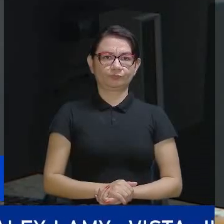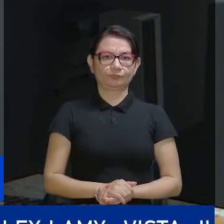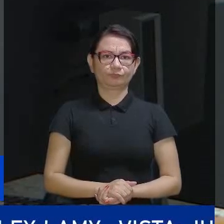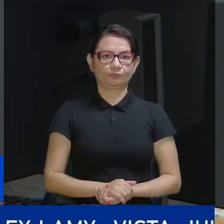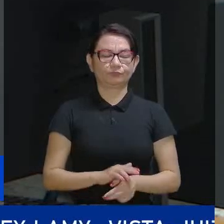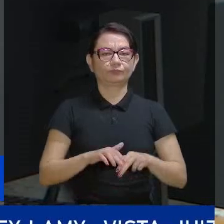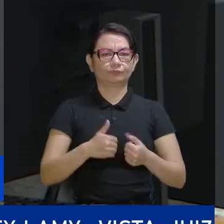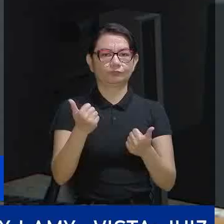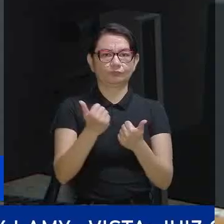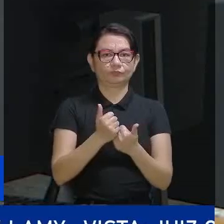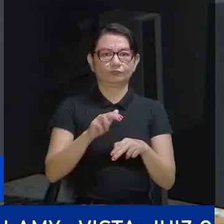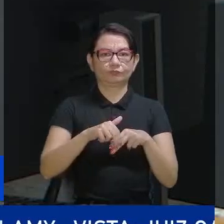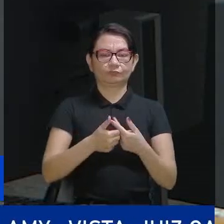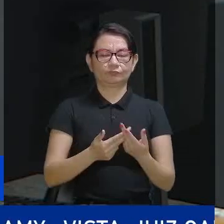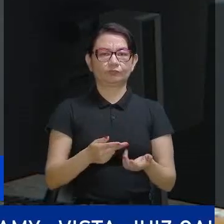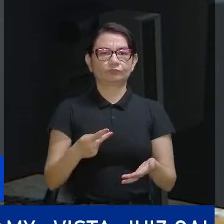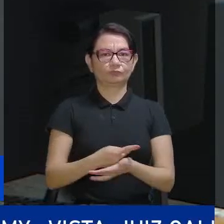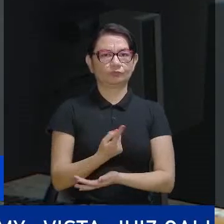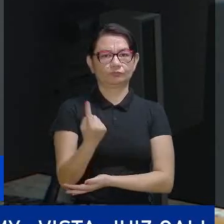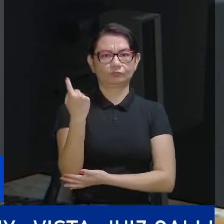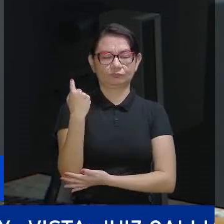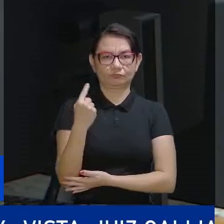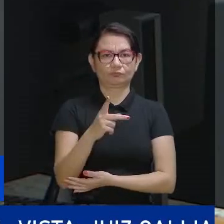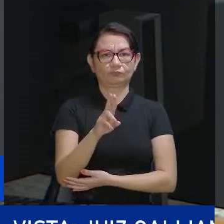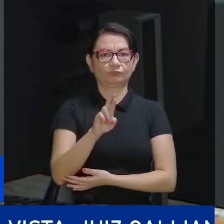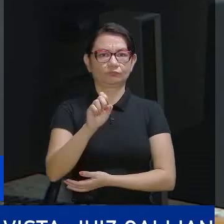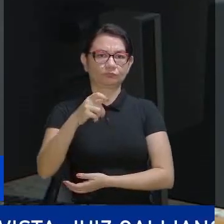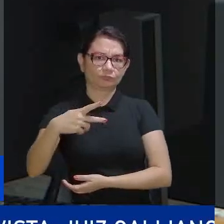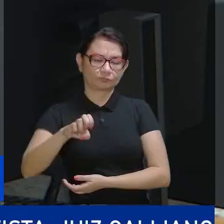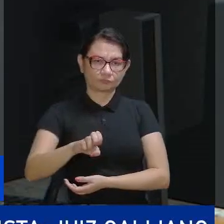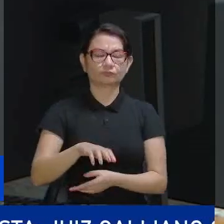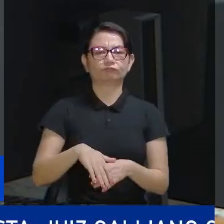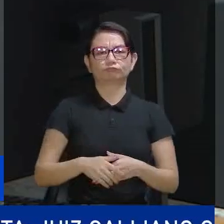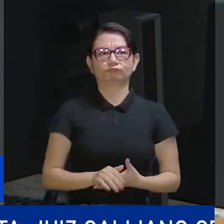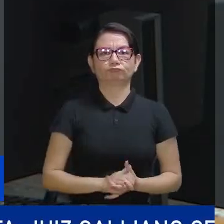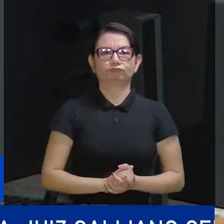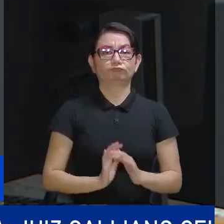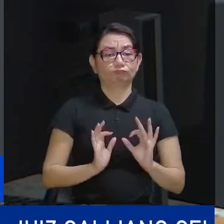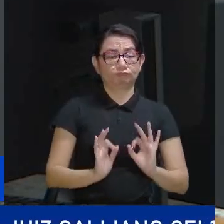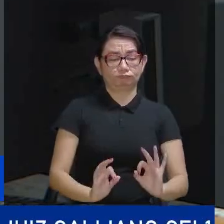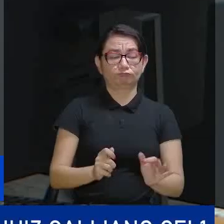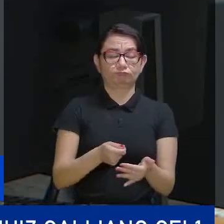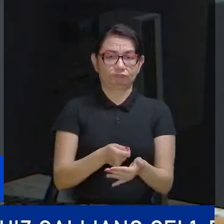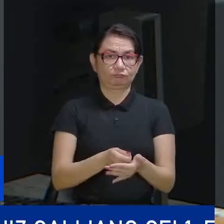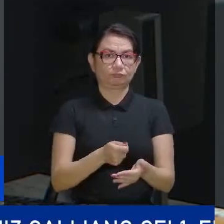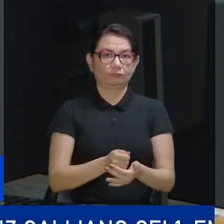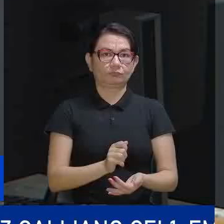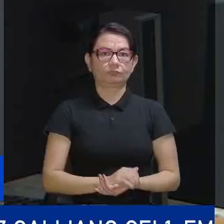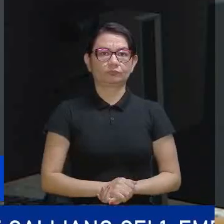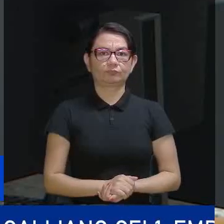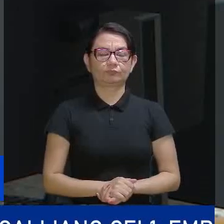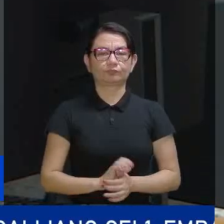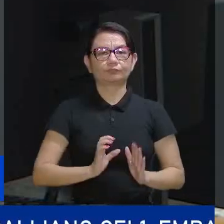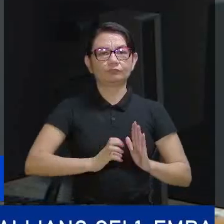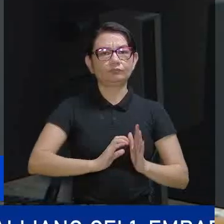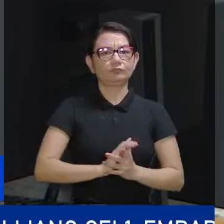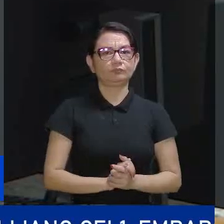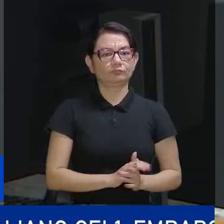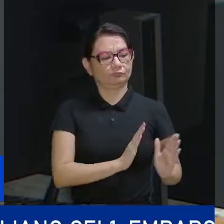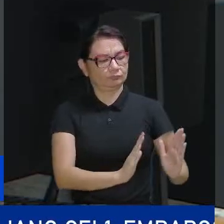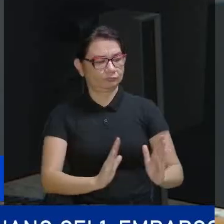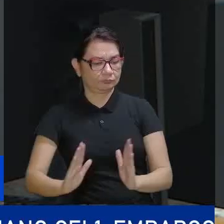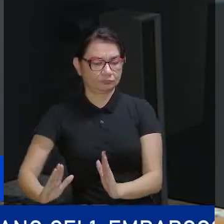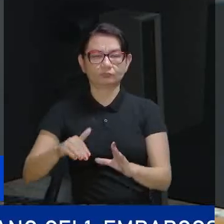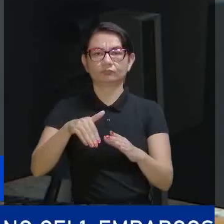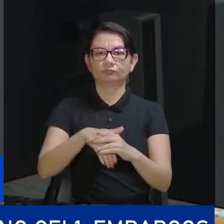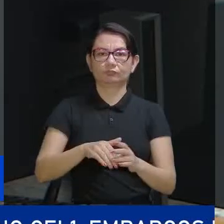de a substituição ter ocorrido após o deferimento do DRAP não descaracteriza o dever de agremiação partidária de preservar, durante todo o processo